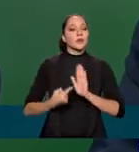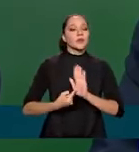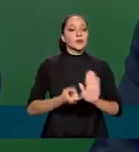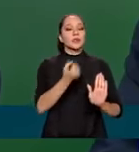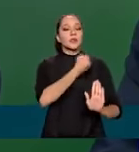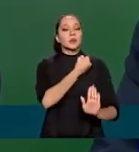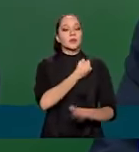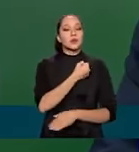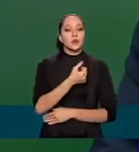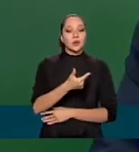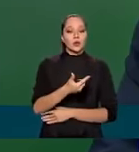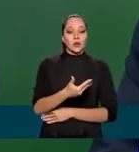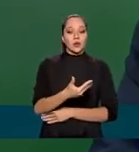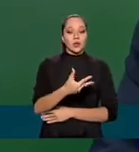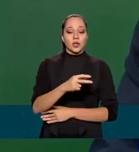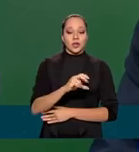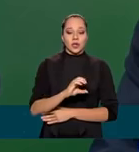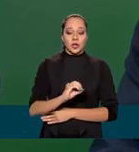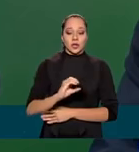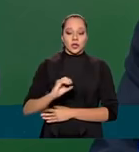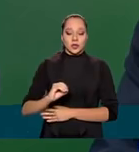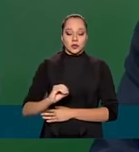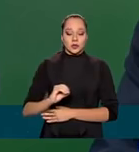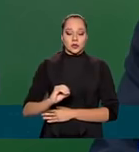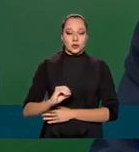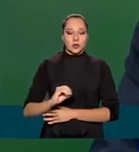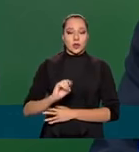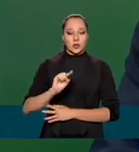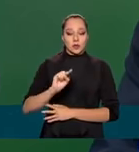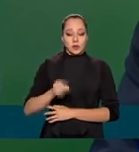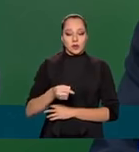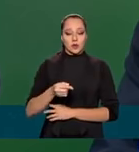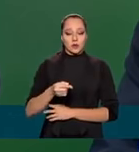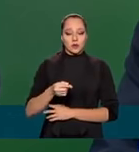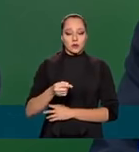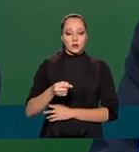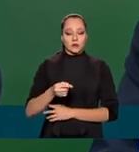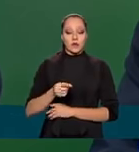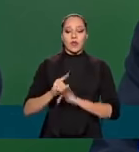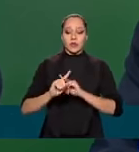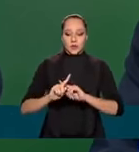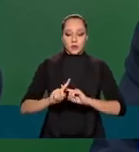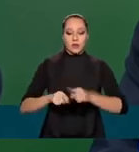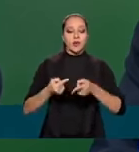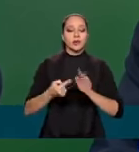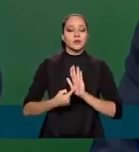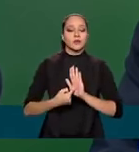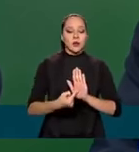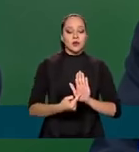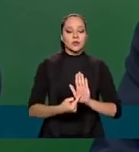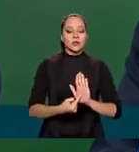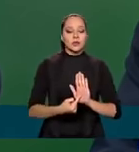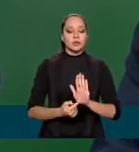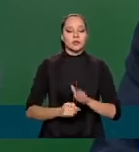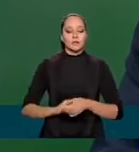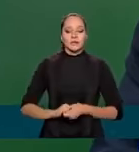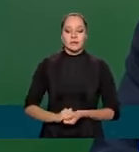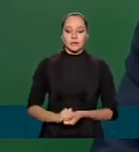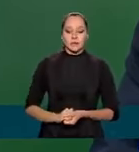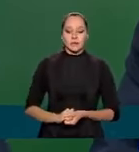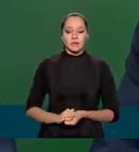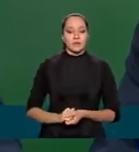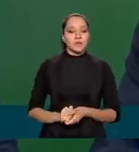apresenta o número 300 é uma vírgula e depois ele apresenta